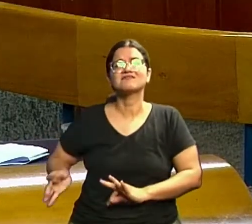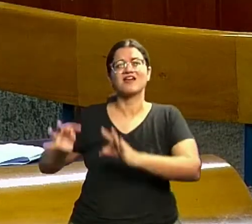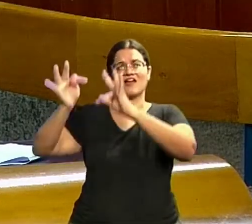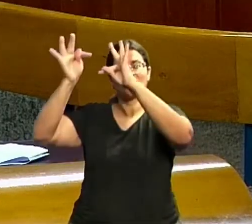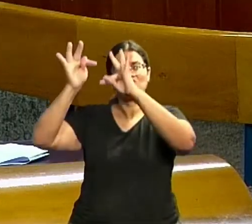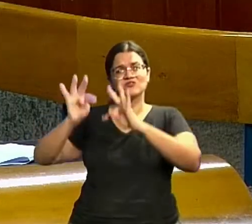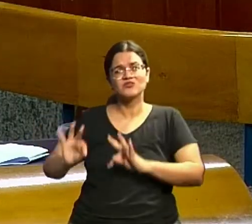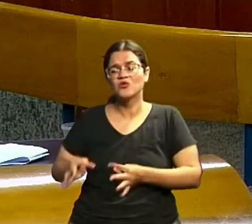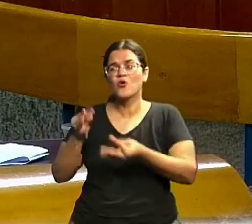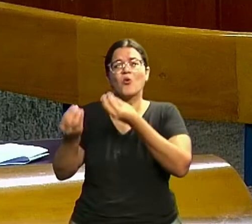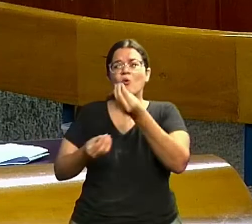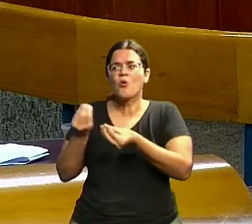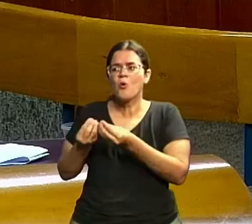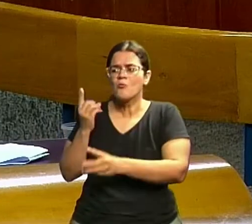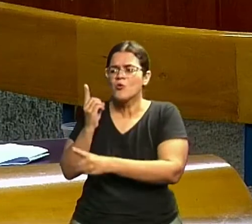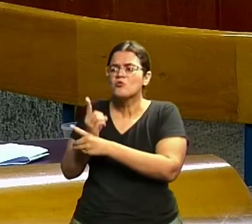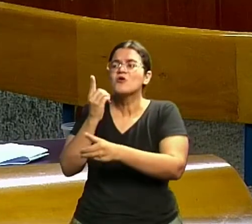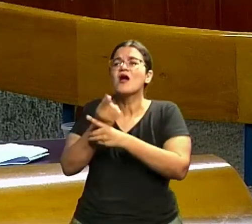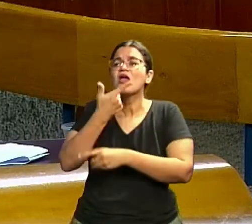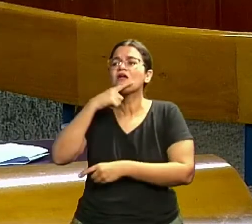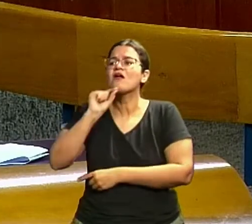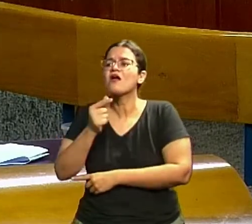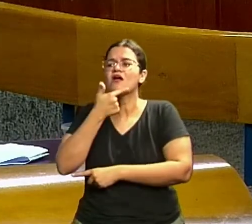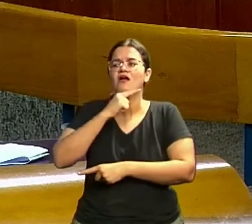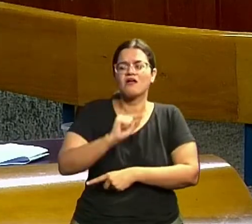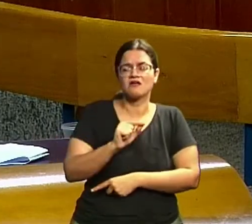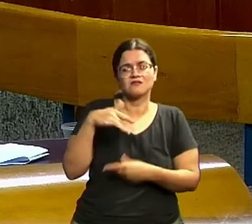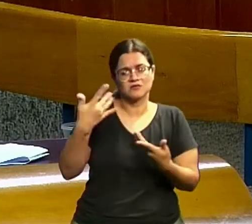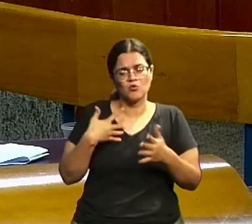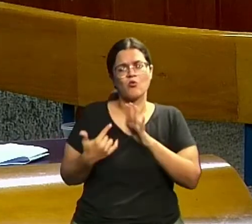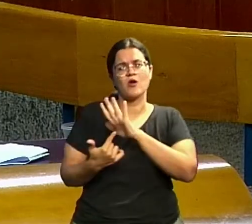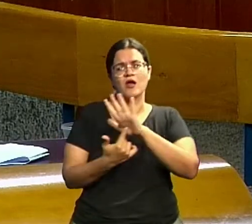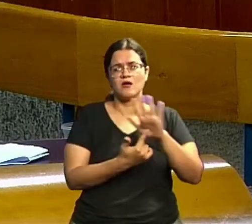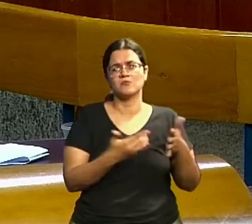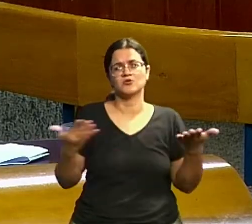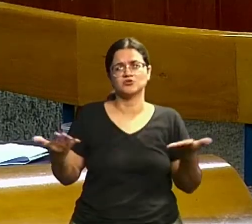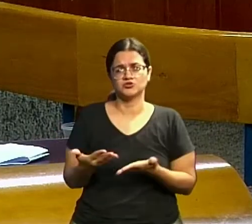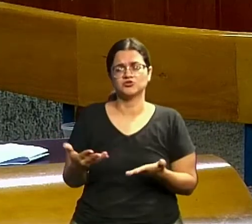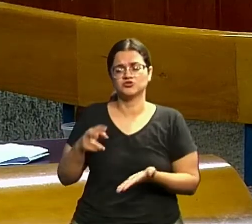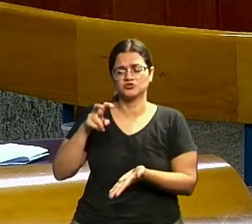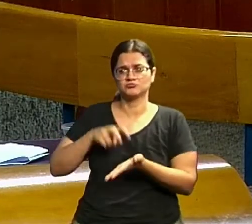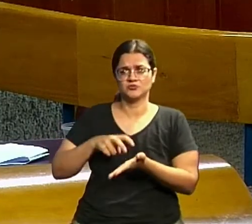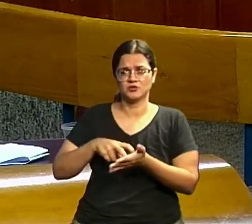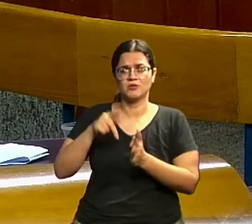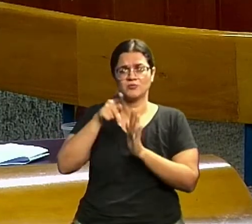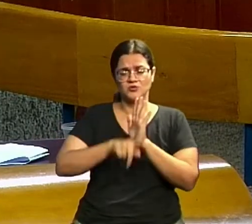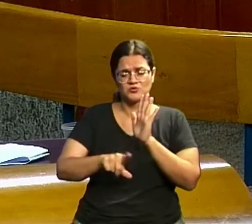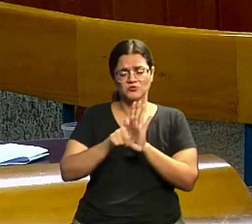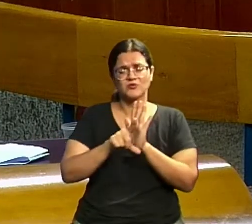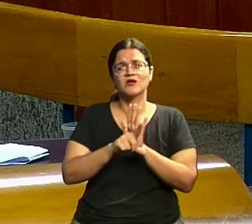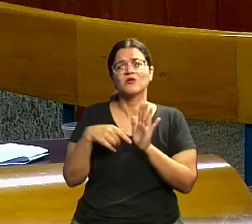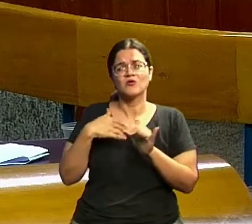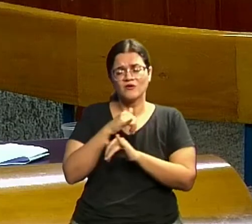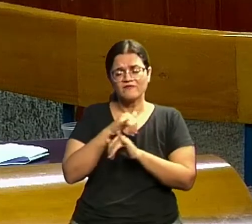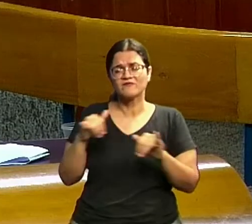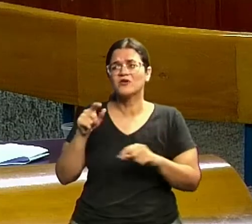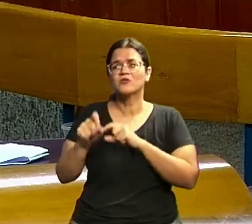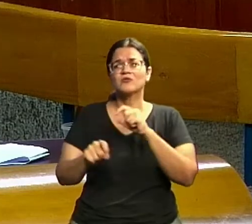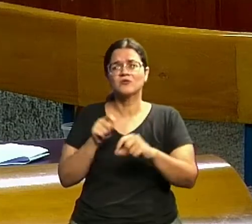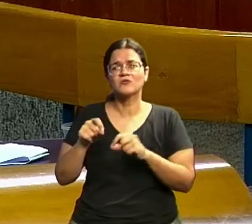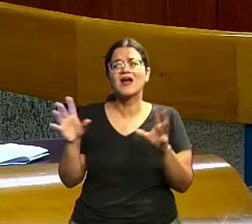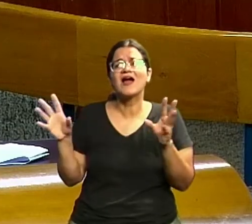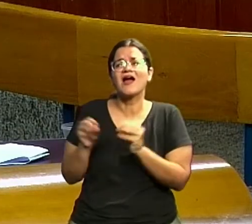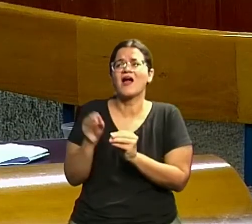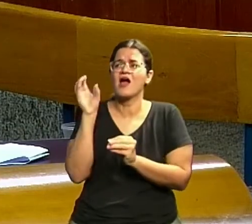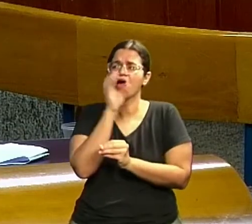modernizar a forma de identificação. Então eu apresento nessa manhã esse projeto de lei e quero aqui justificar em